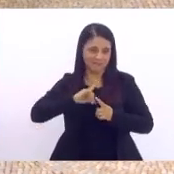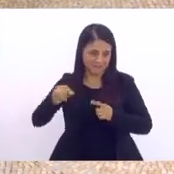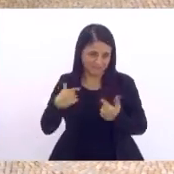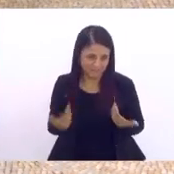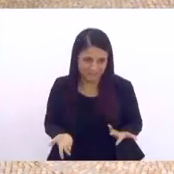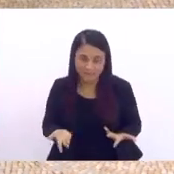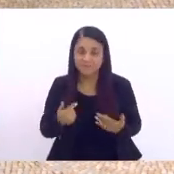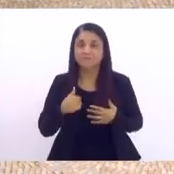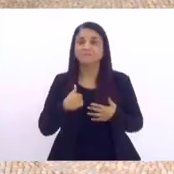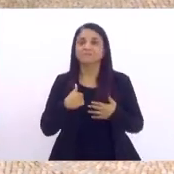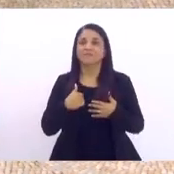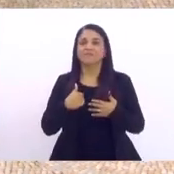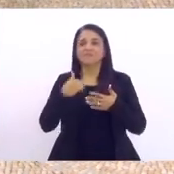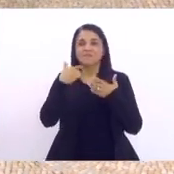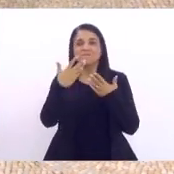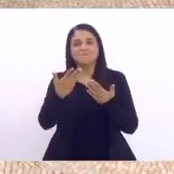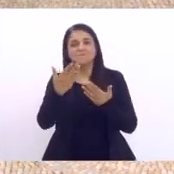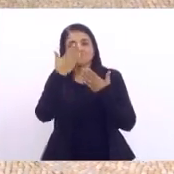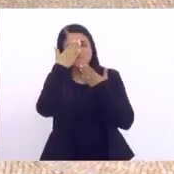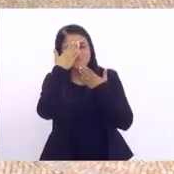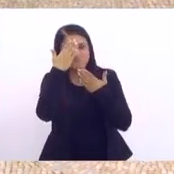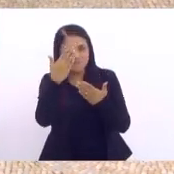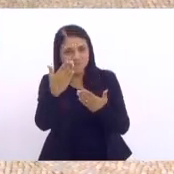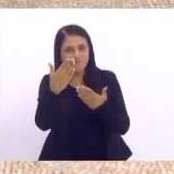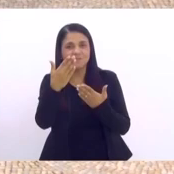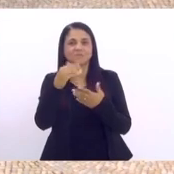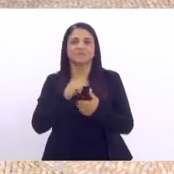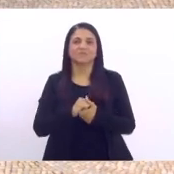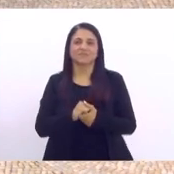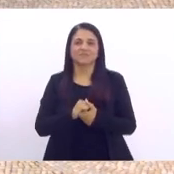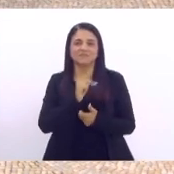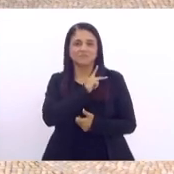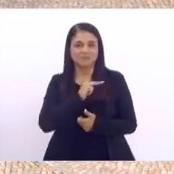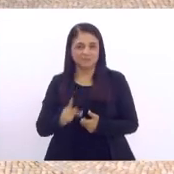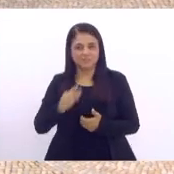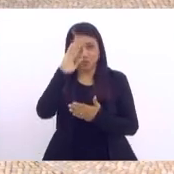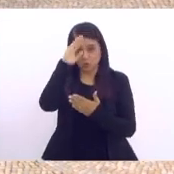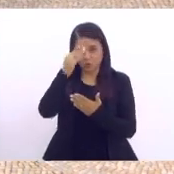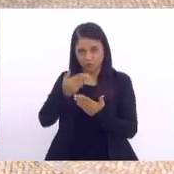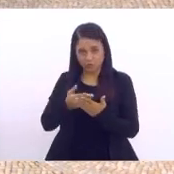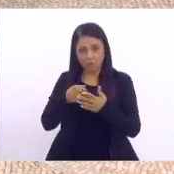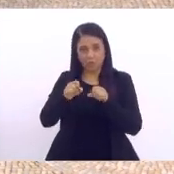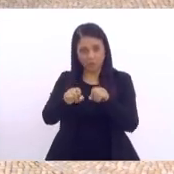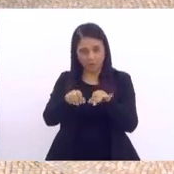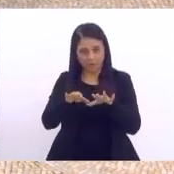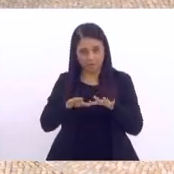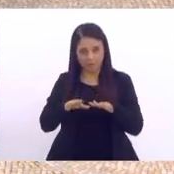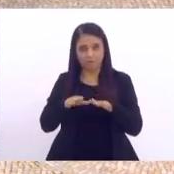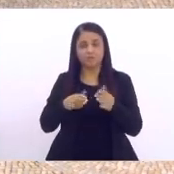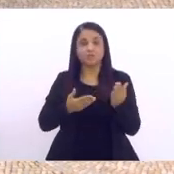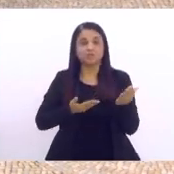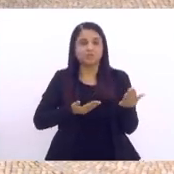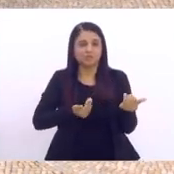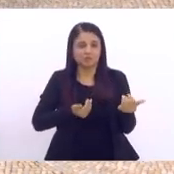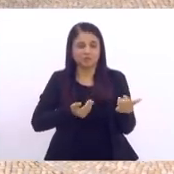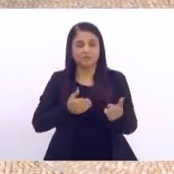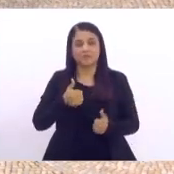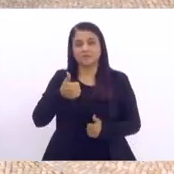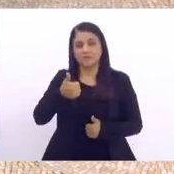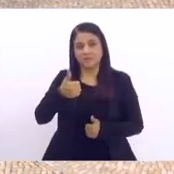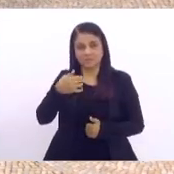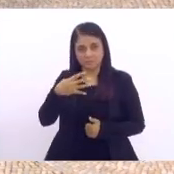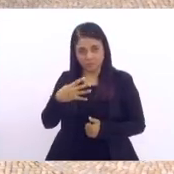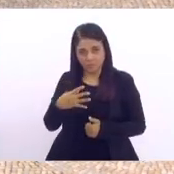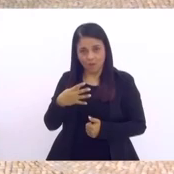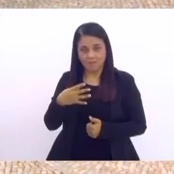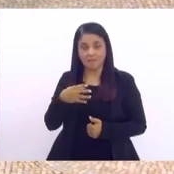primeiramente ao senhor que nos confiou o Parlamento Juvenil nesse ano, na 14ª edição. Colocamos toda a nossa força